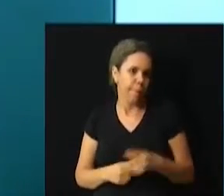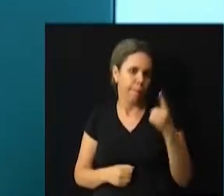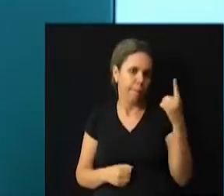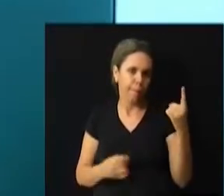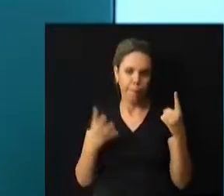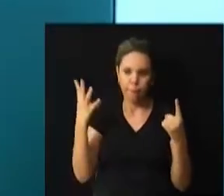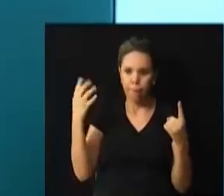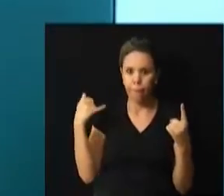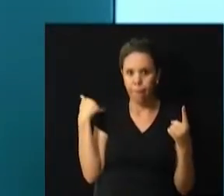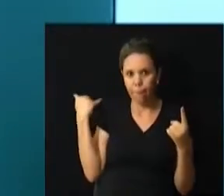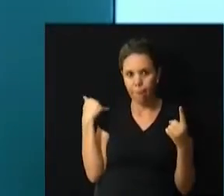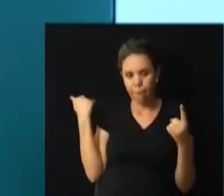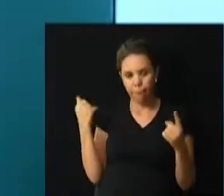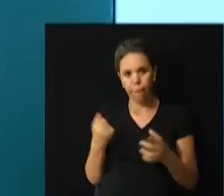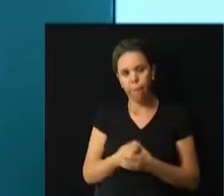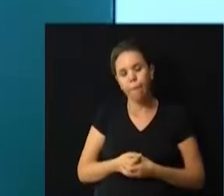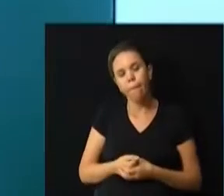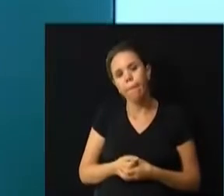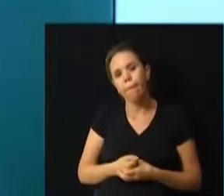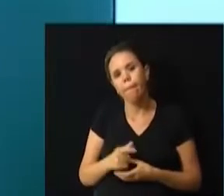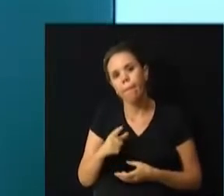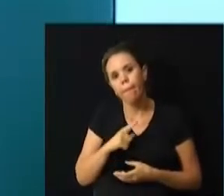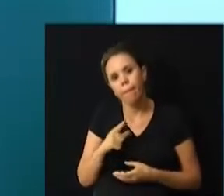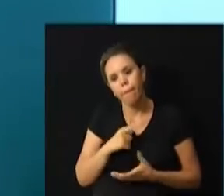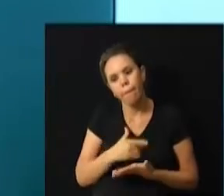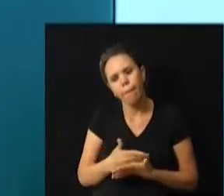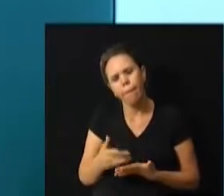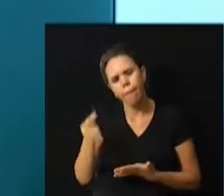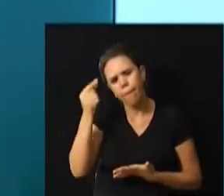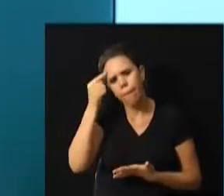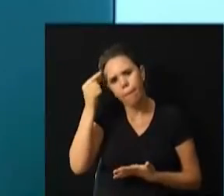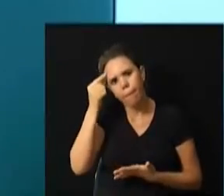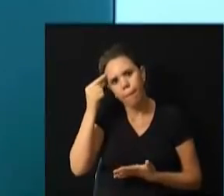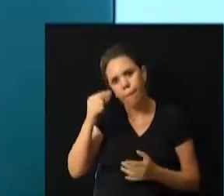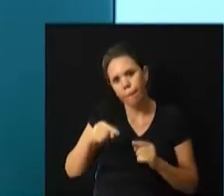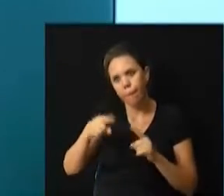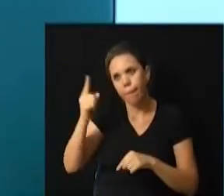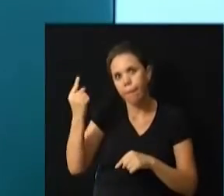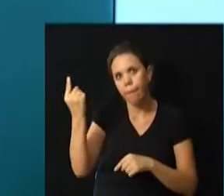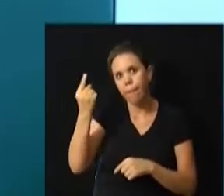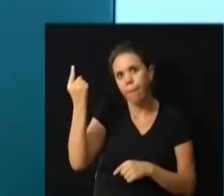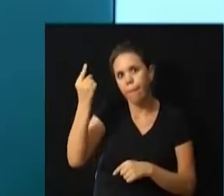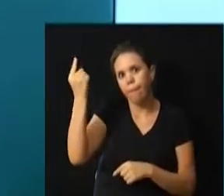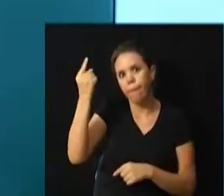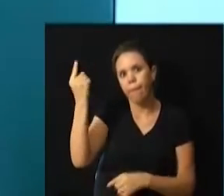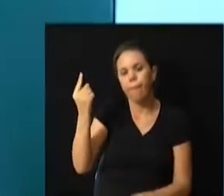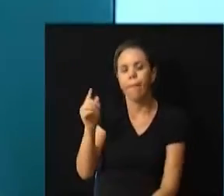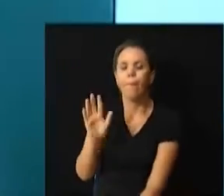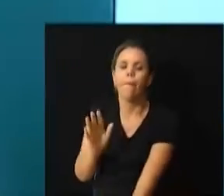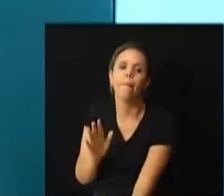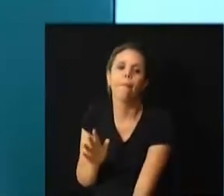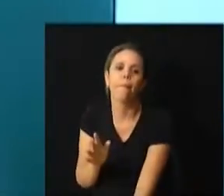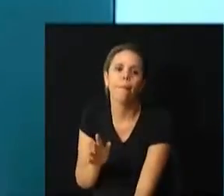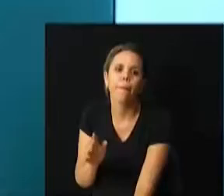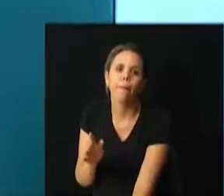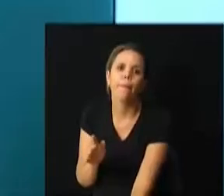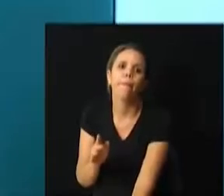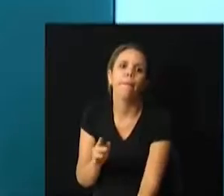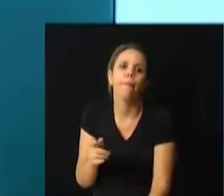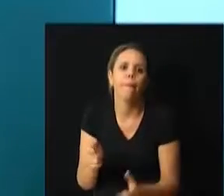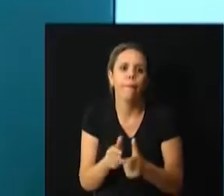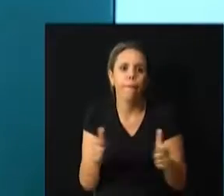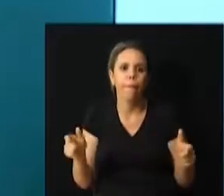De 1 a 4 anos, eles começam a ter alguma noção de altura, né? Mas ali